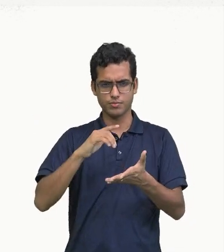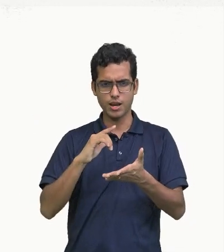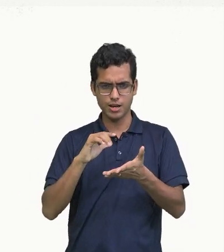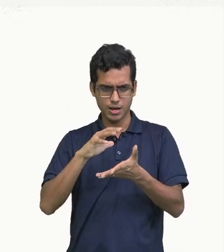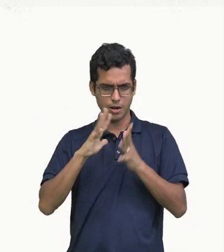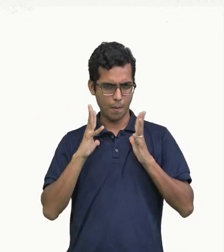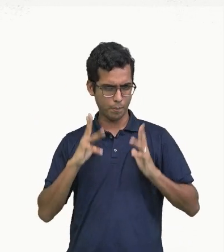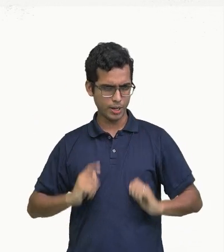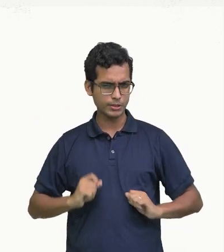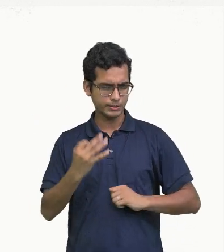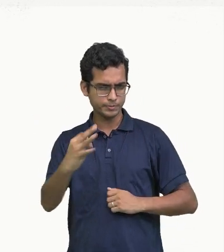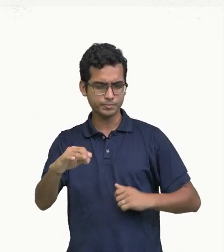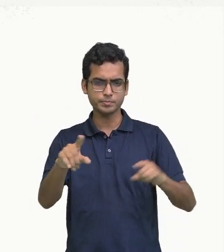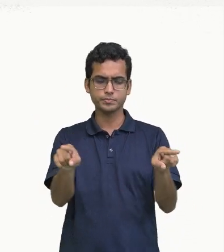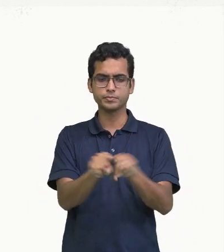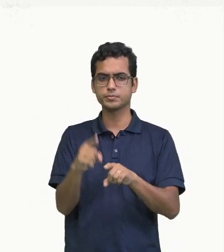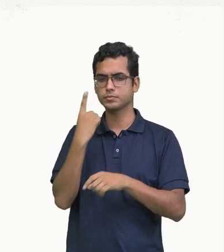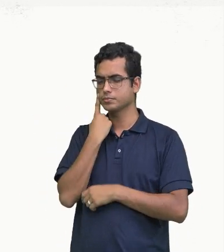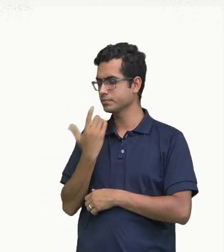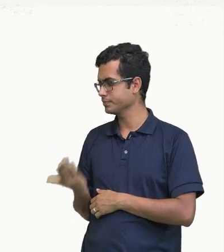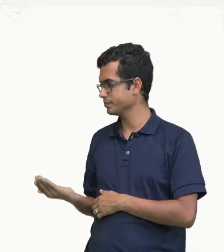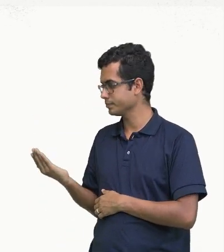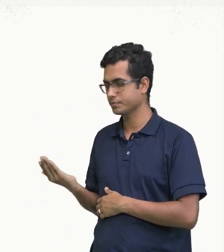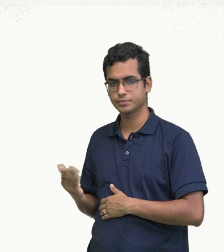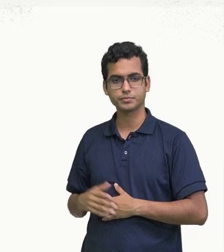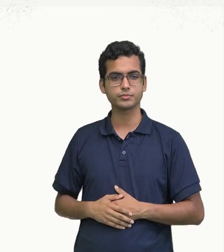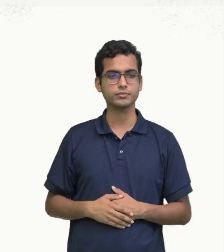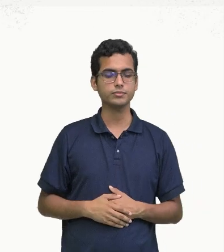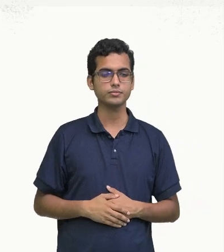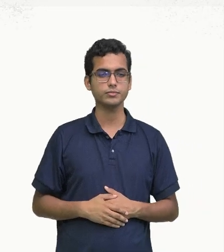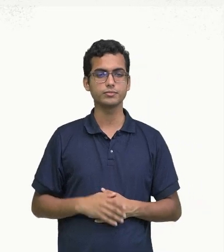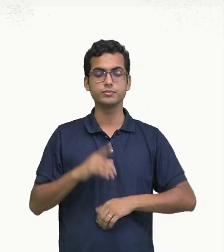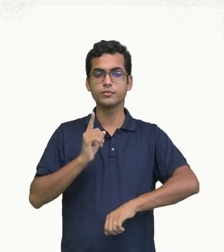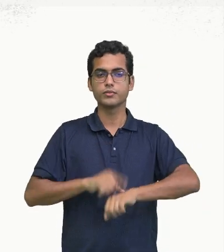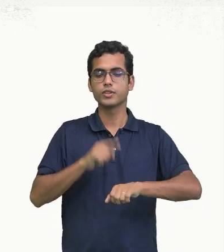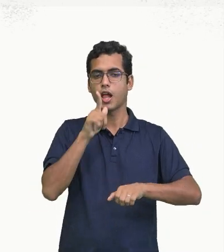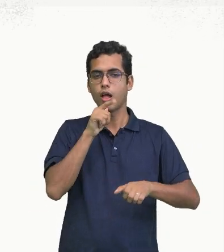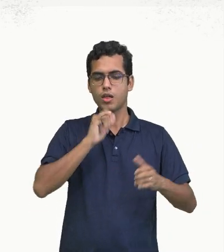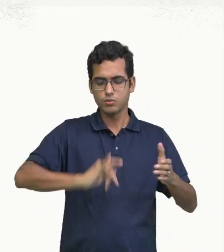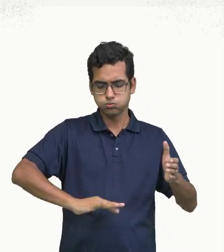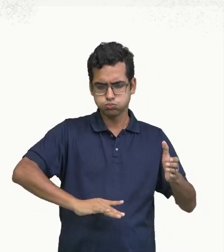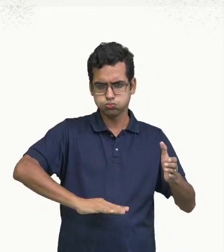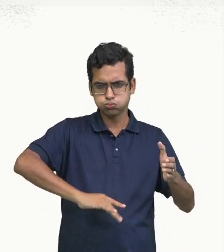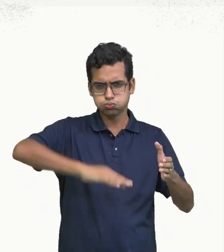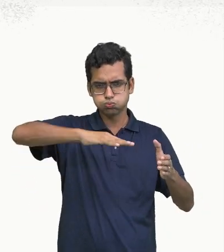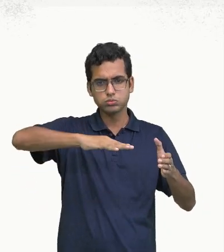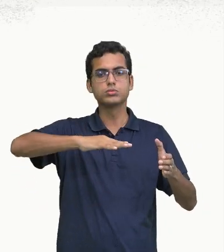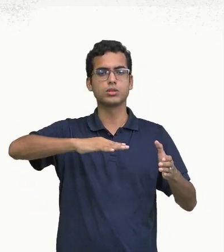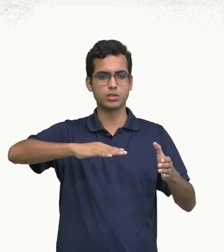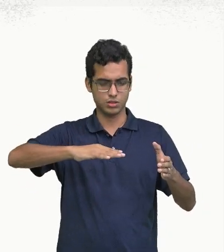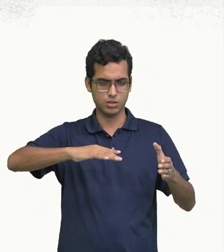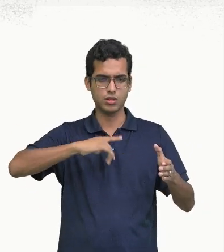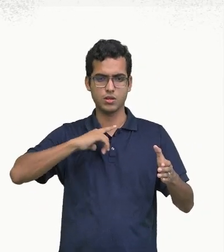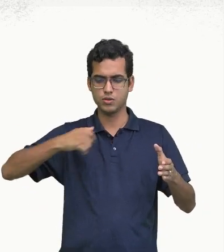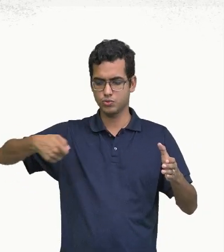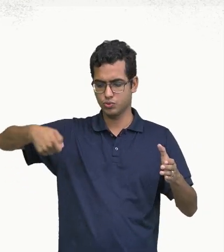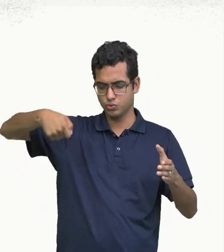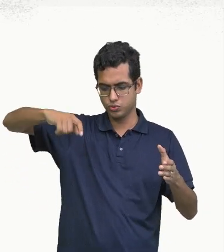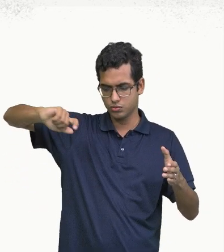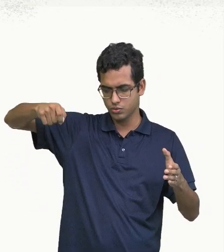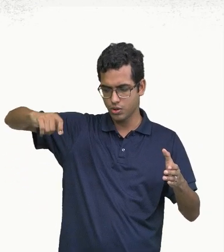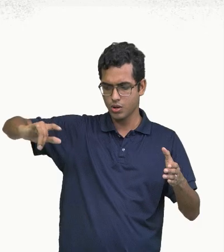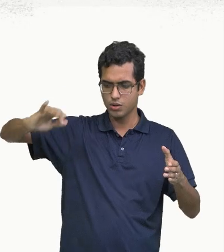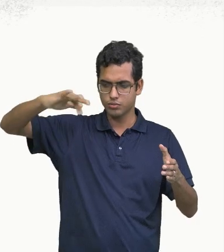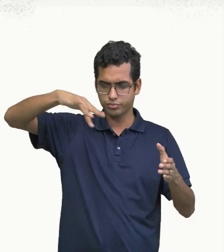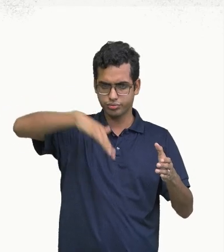nós colocamos a máquina para encher de água, quando nós colocamos ali a roupa para ser lavada,